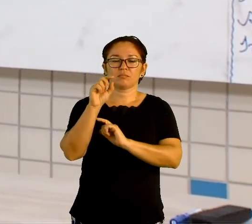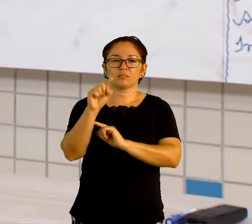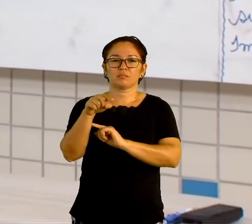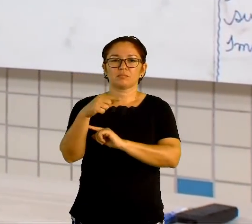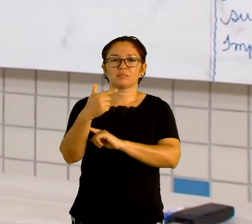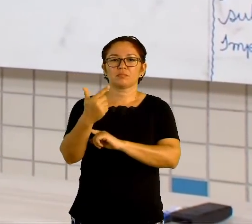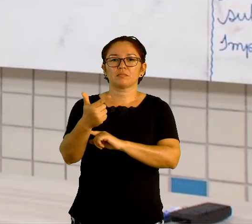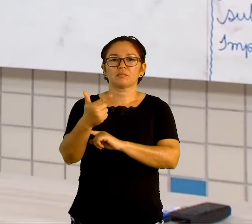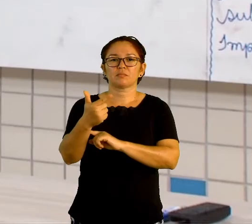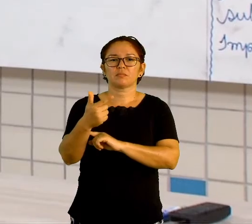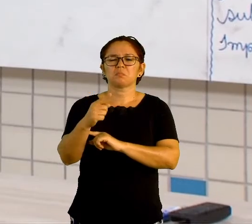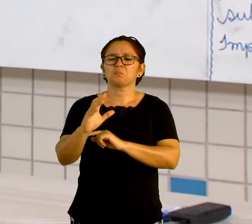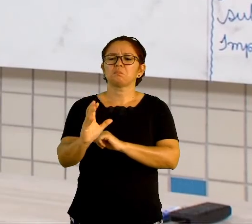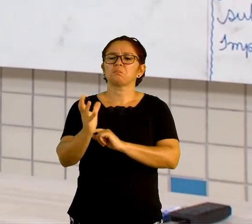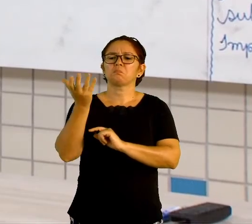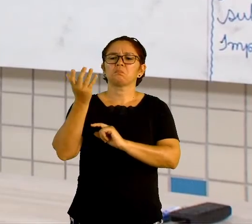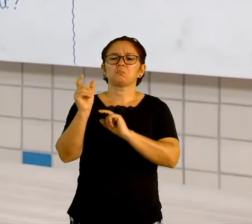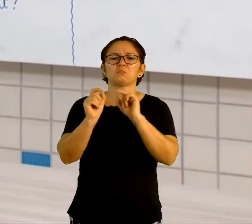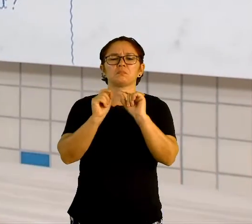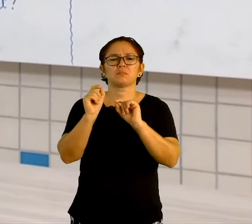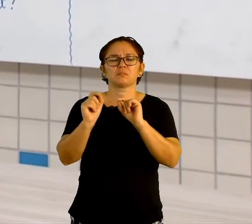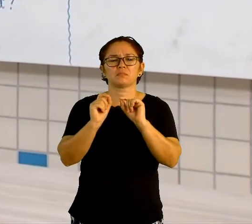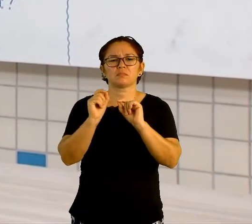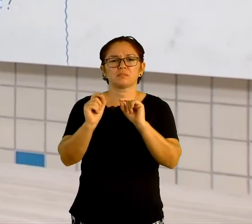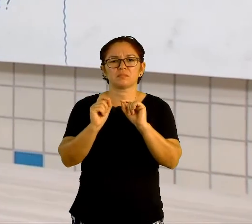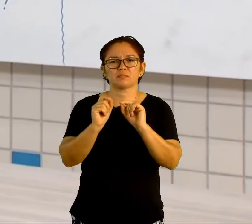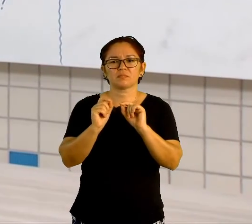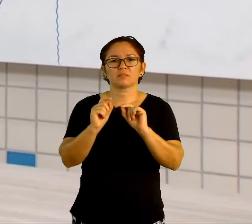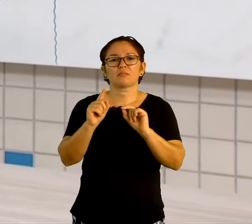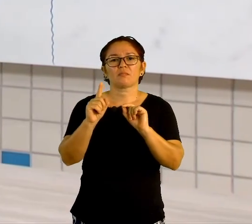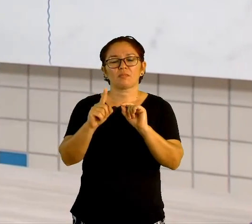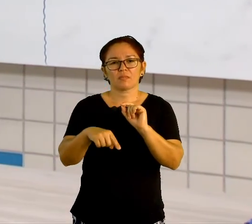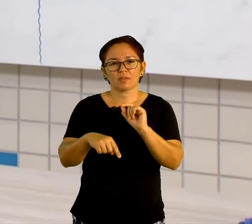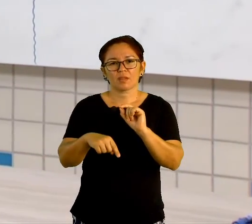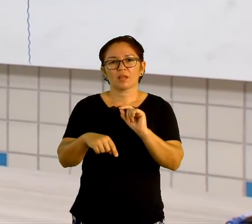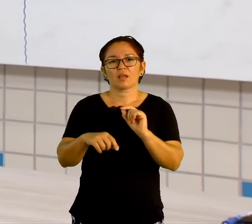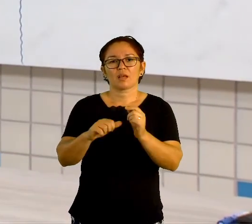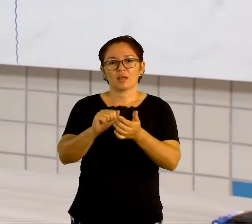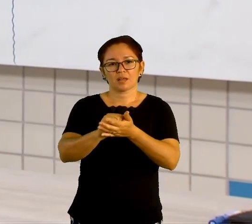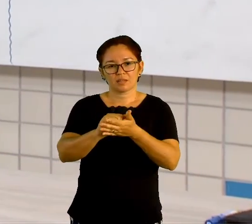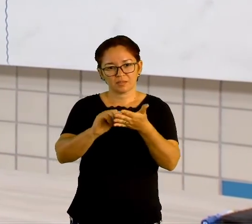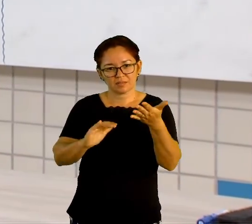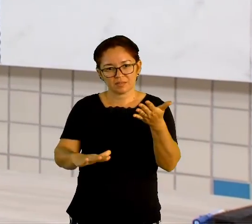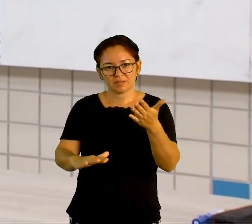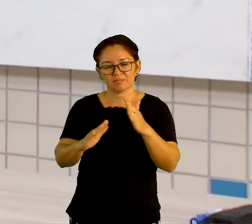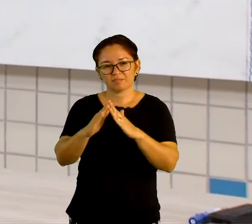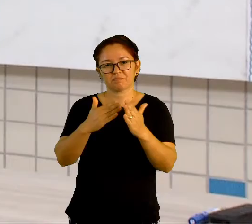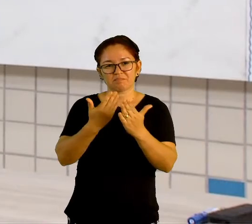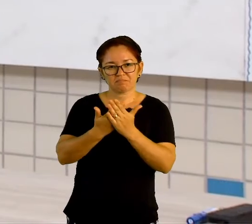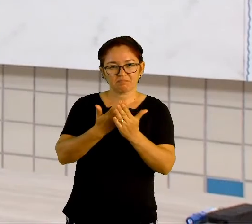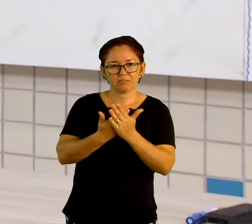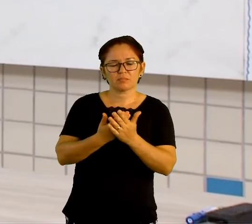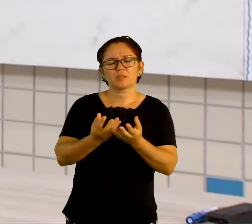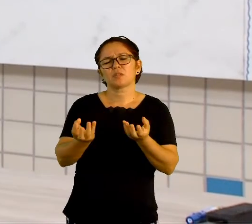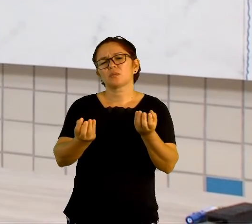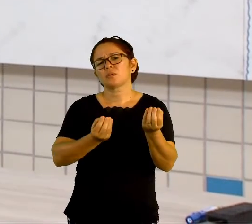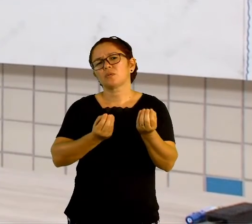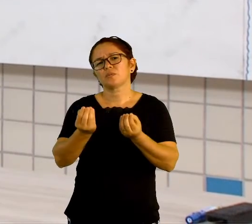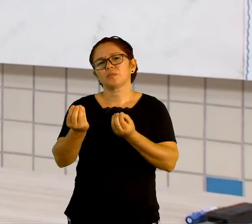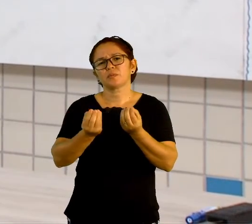5.2. O que? As atividades do ano letivo. Como?